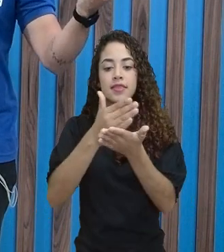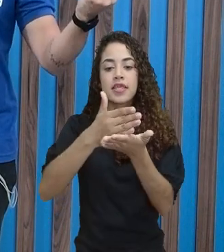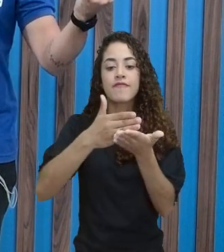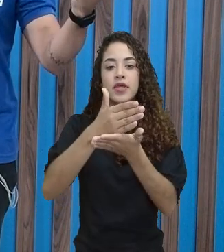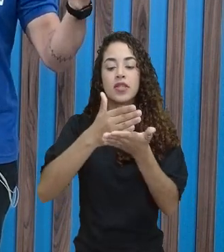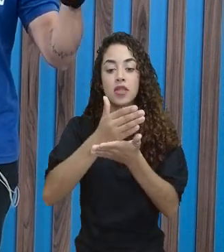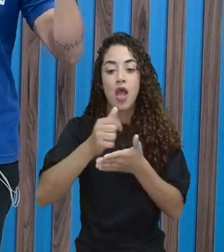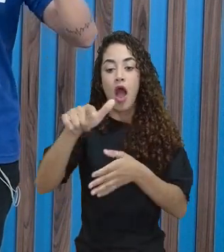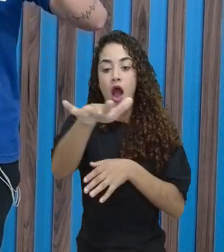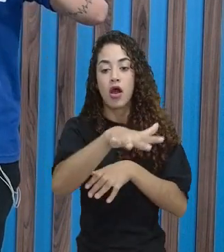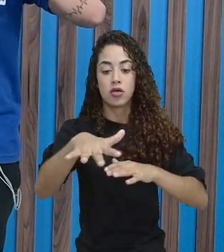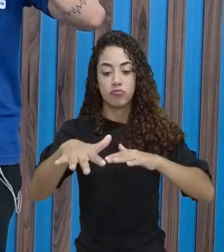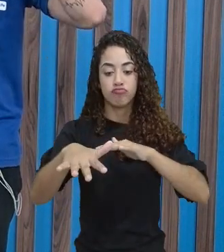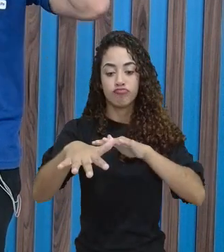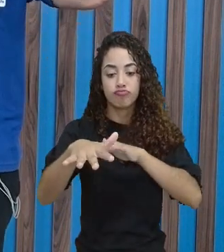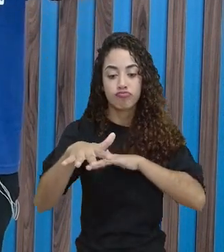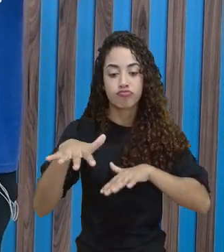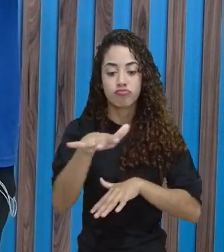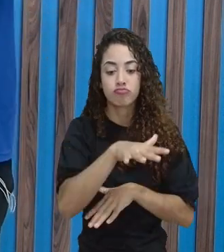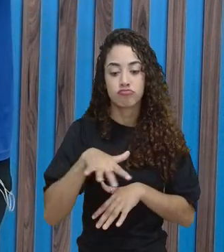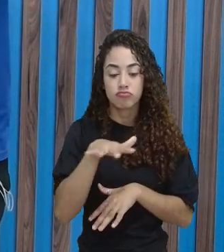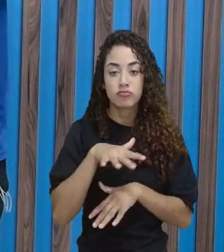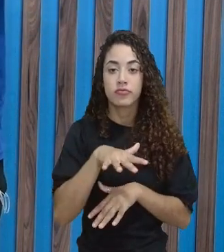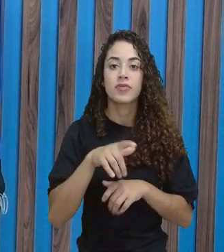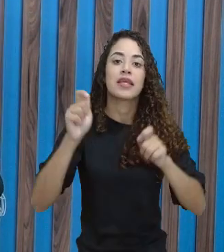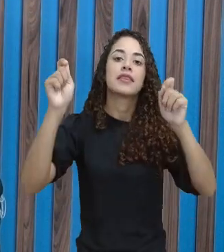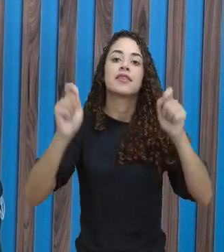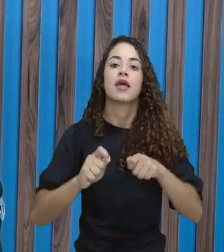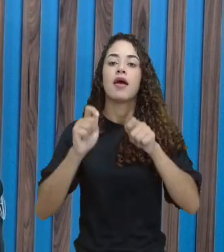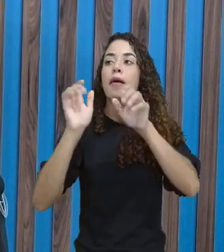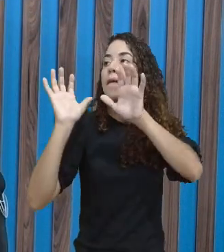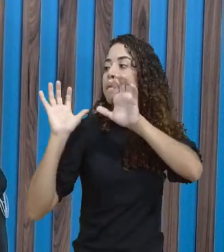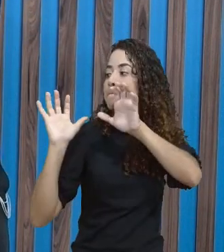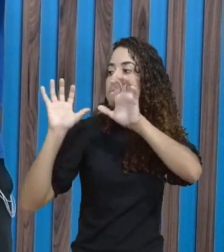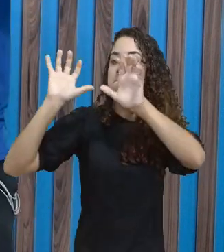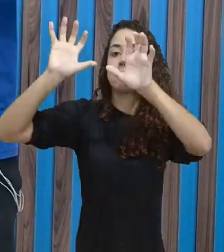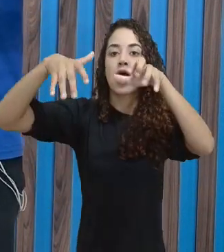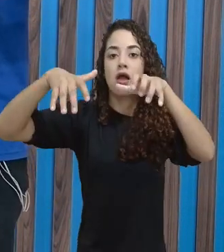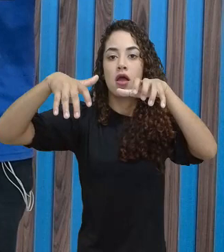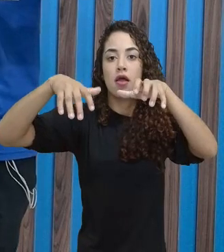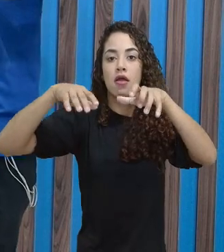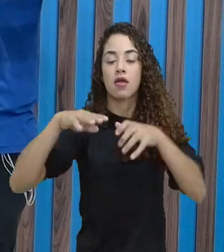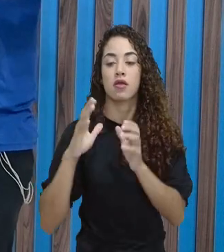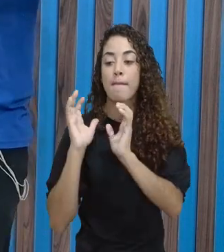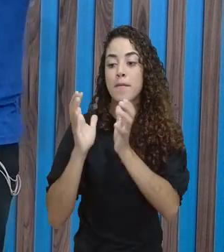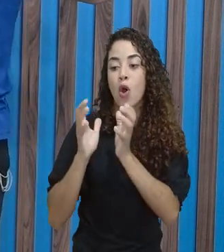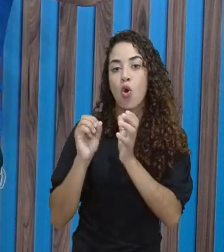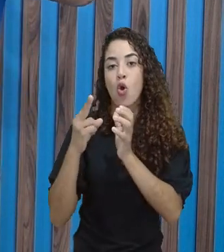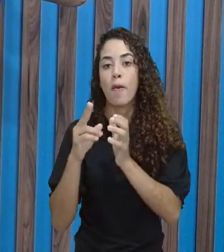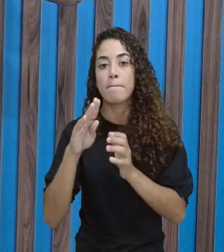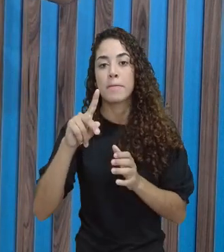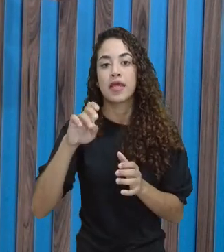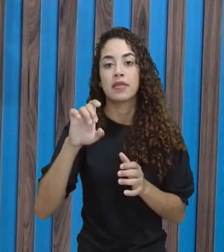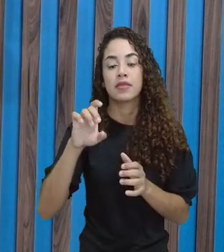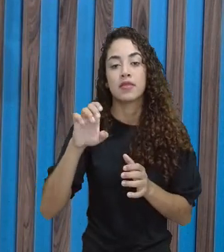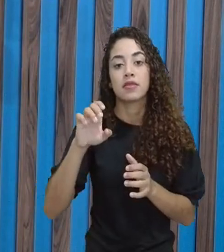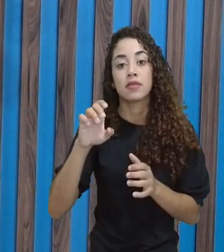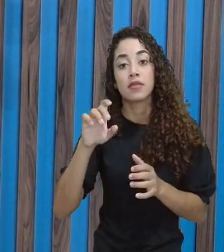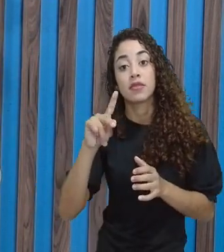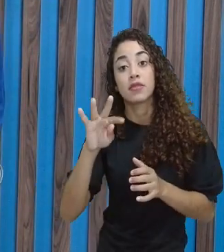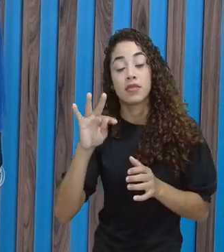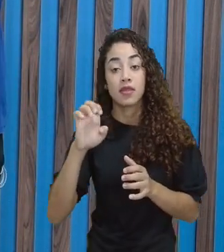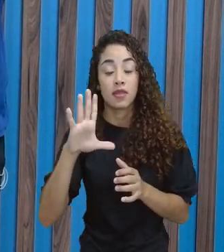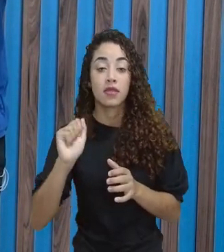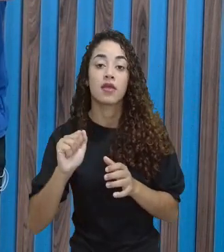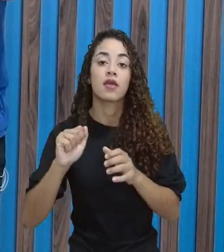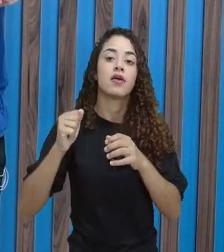uma área, né, para que você consiga passar o objeto, né, a bola ou a peteca, por cima dela ali, para